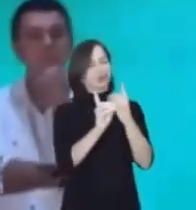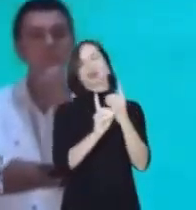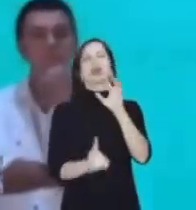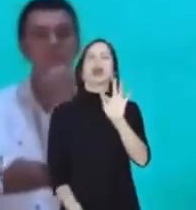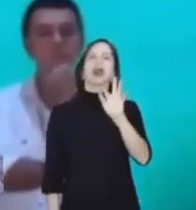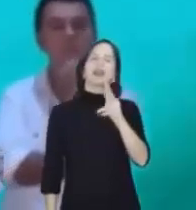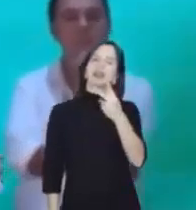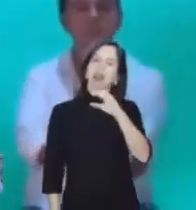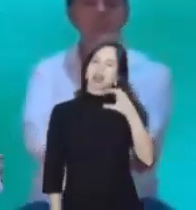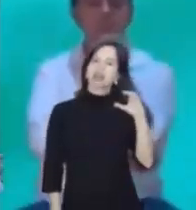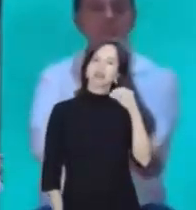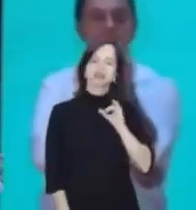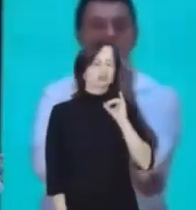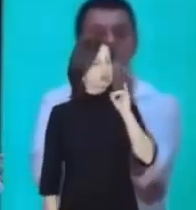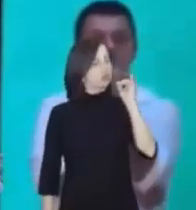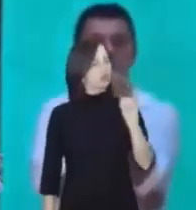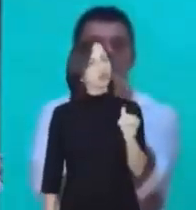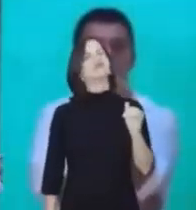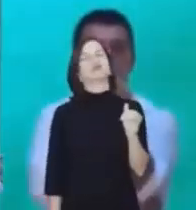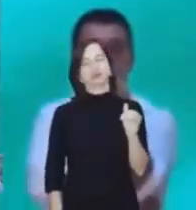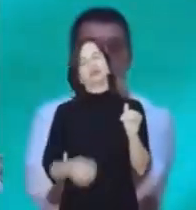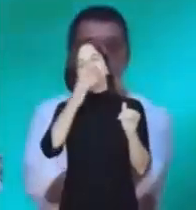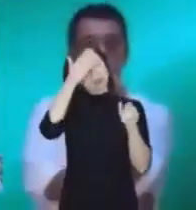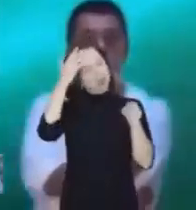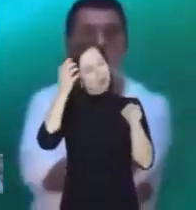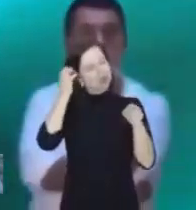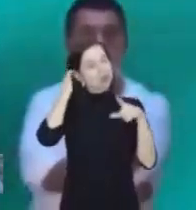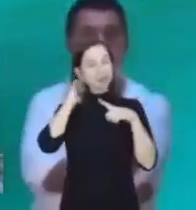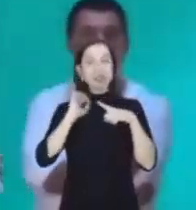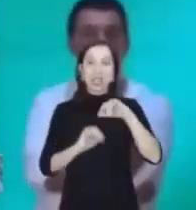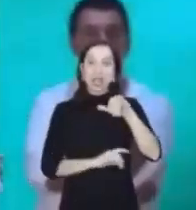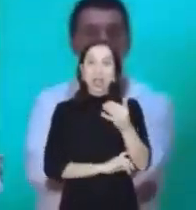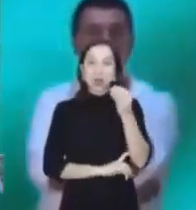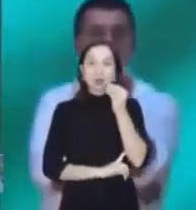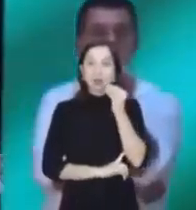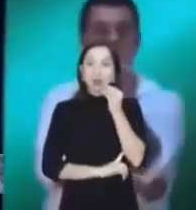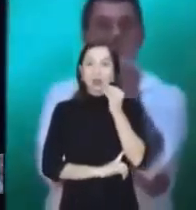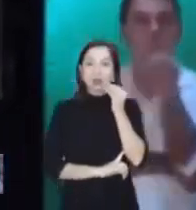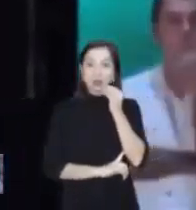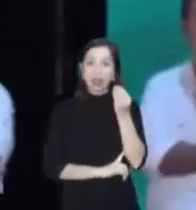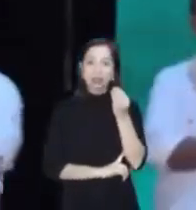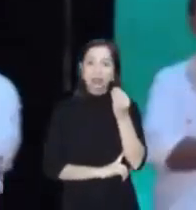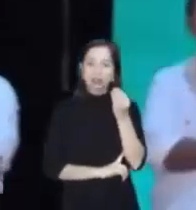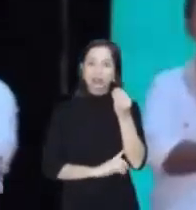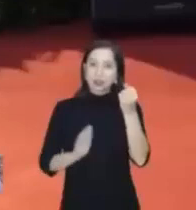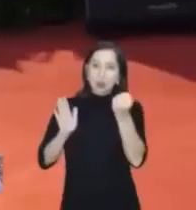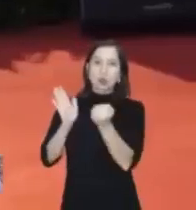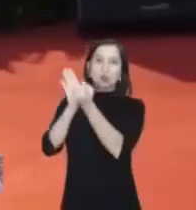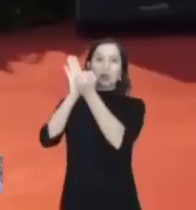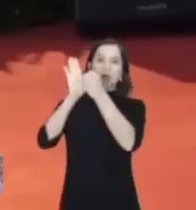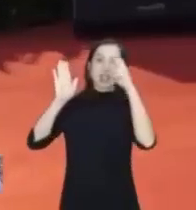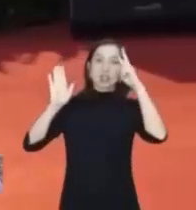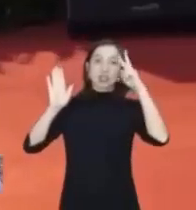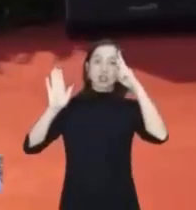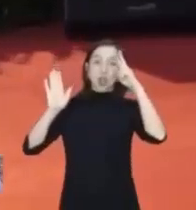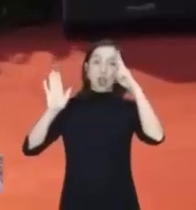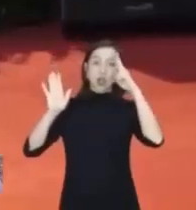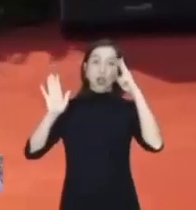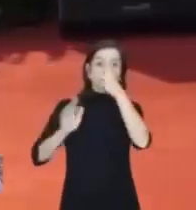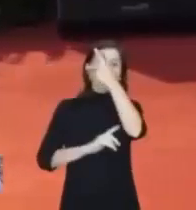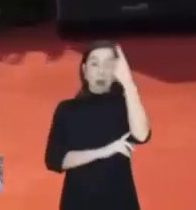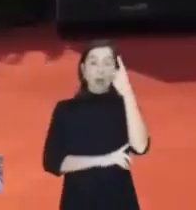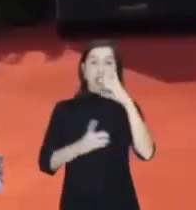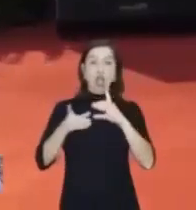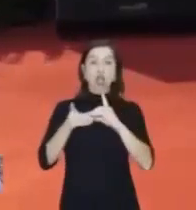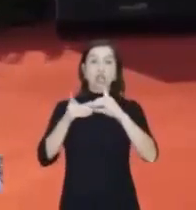falei pelo Dr 14 Fernando você tem a chance de passar para a história a carta ou você tem chance de